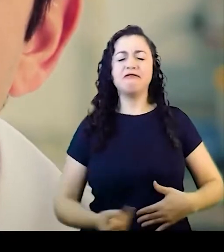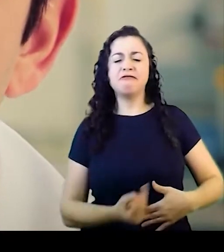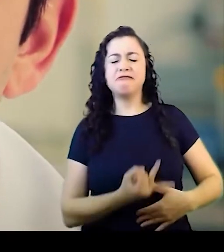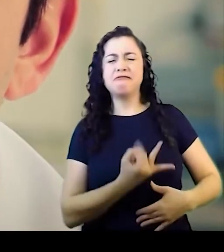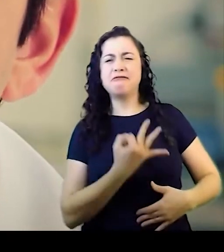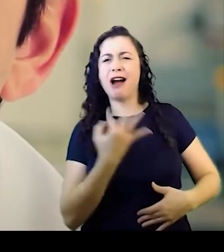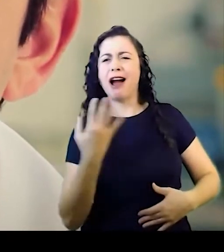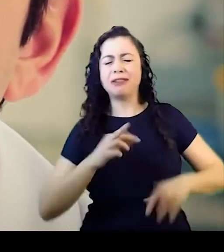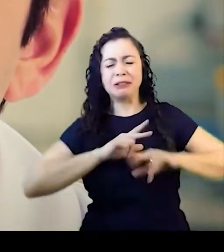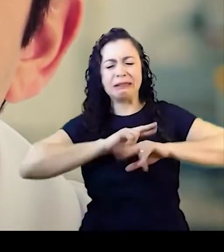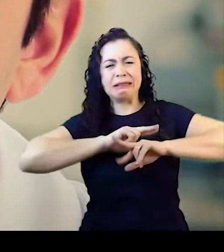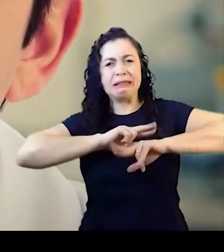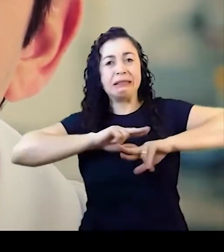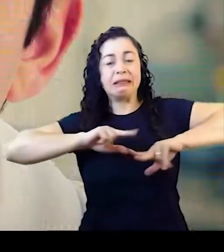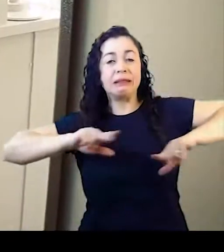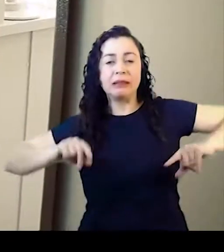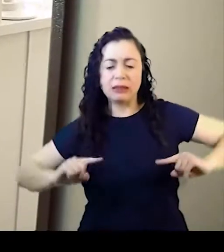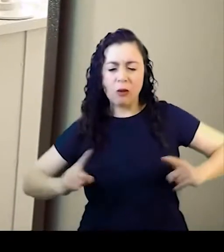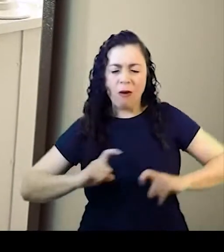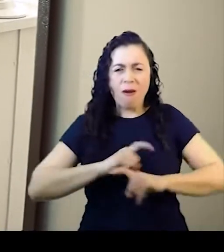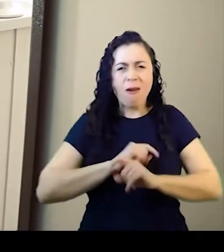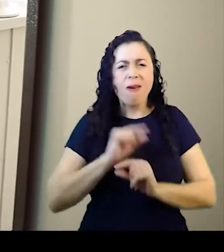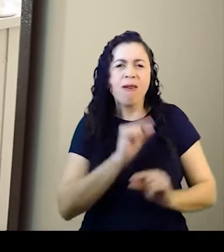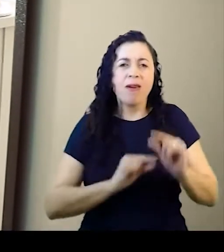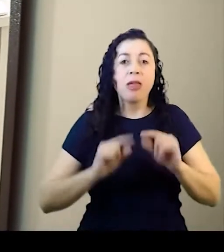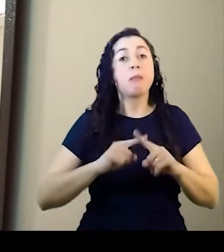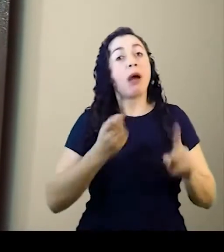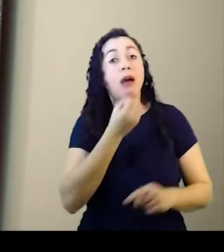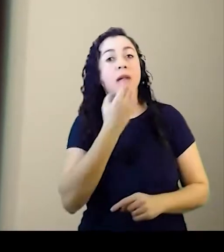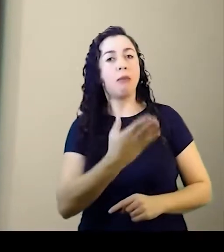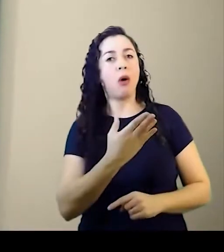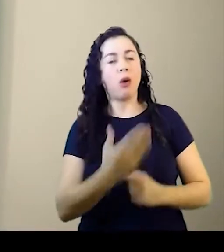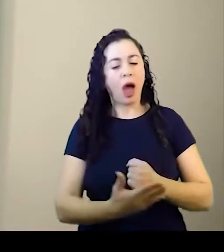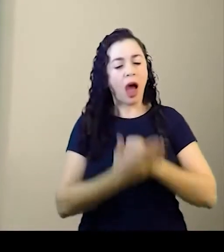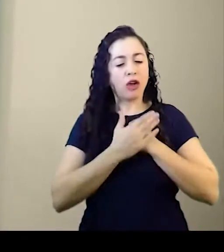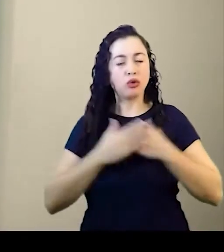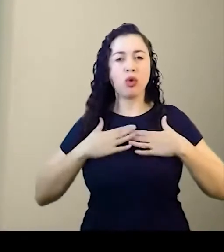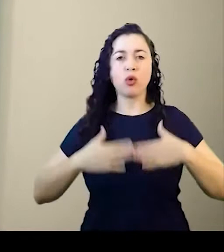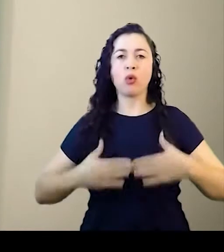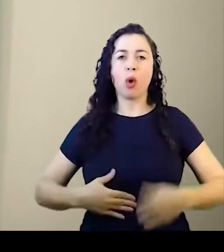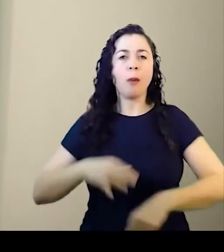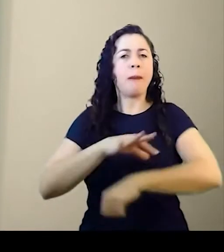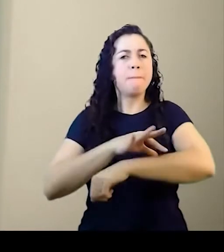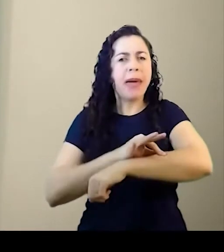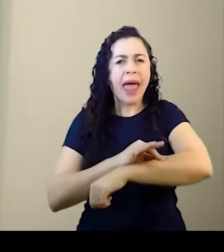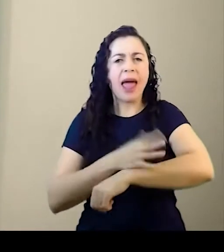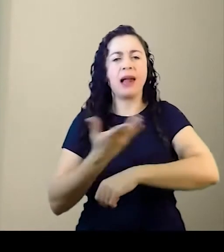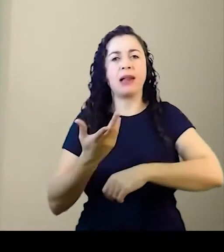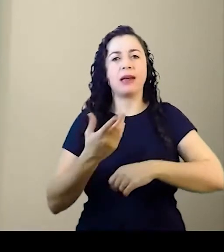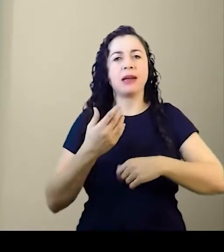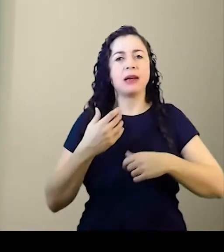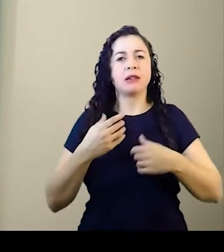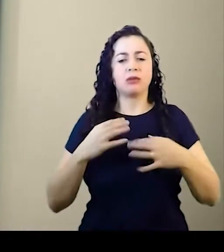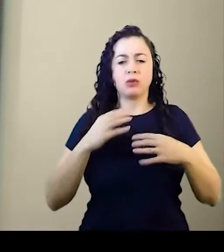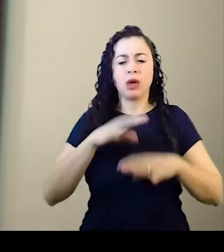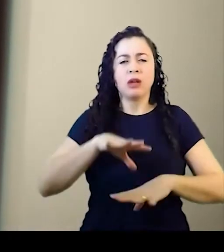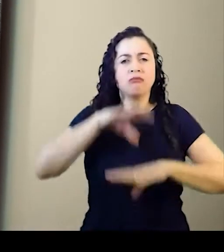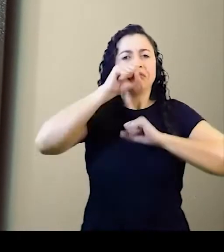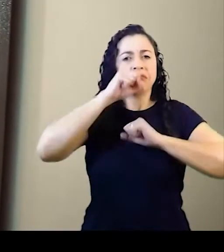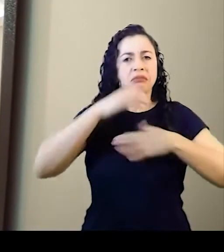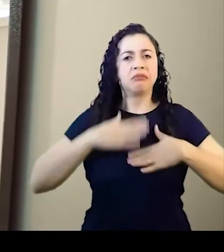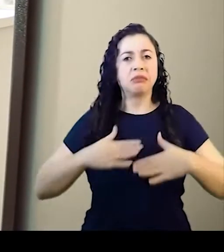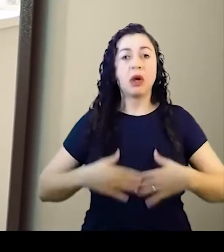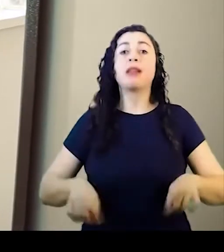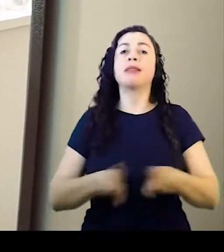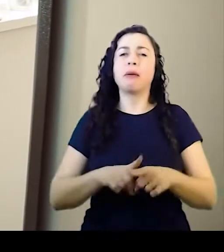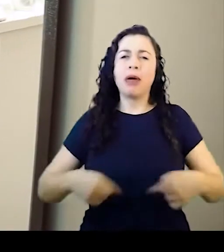micro-organismos considerados benéficos que interagem com as células da nossa pele, com as células do nosso trato respiratório e principalmente